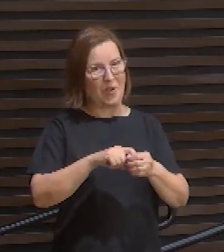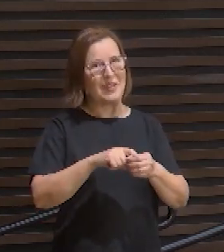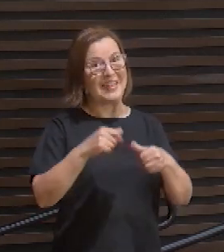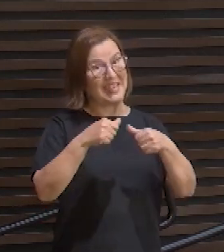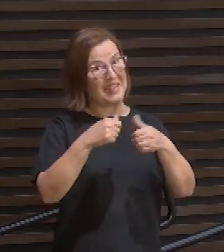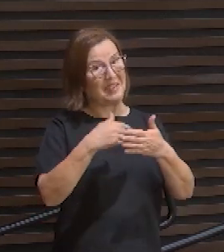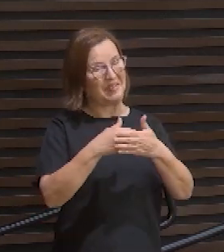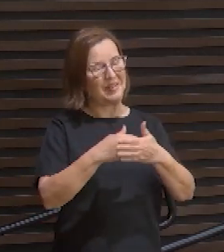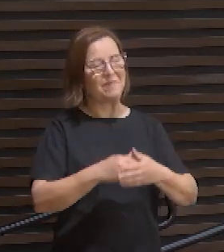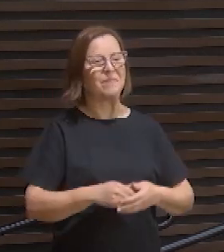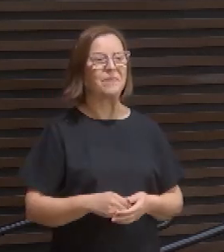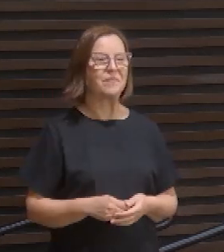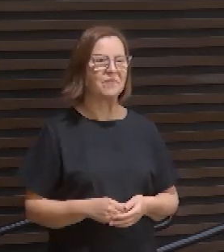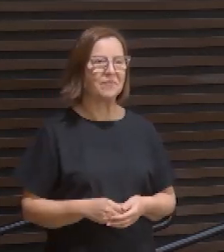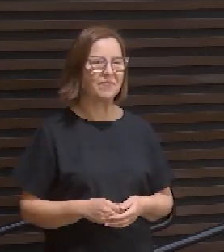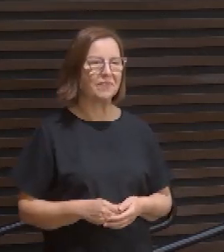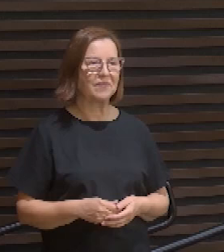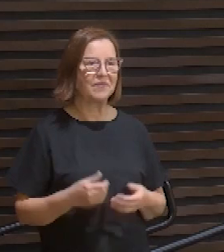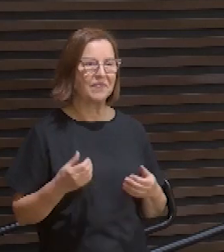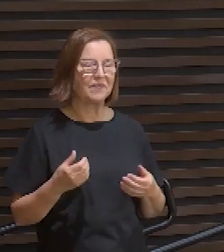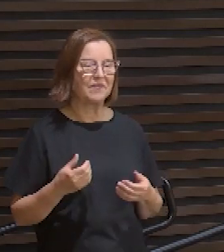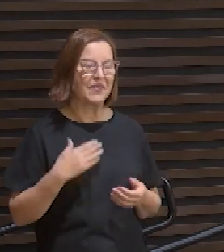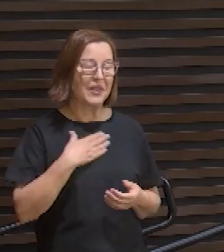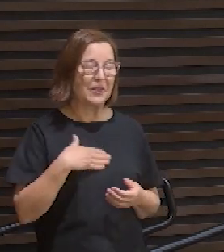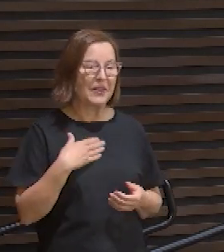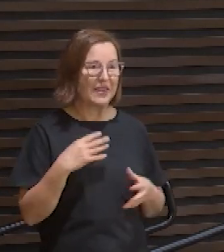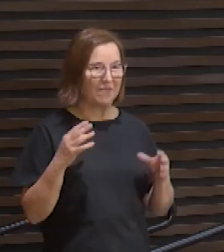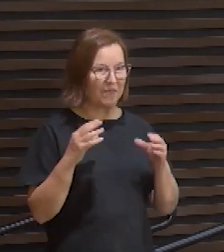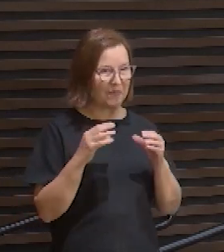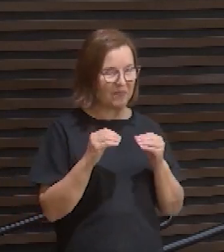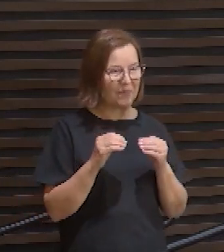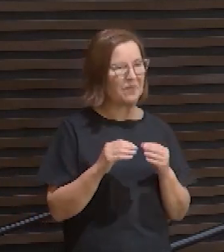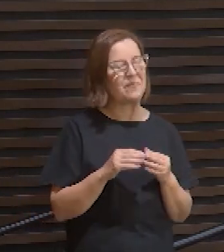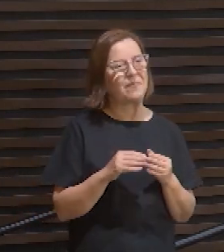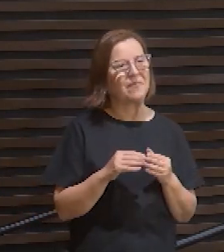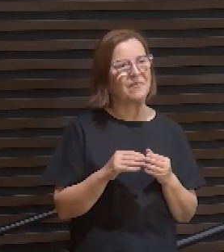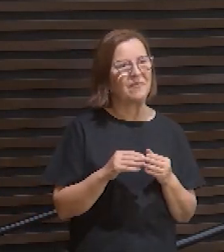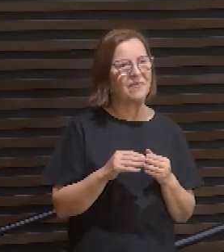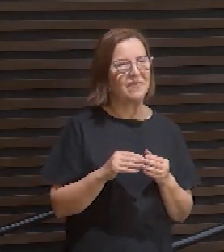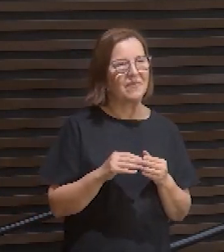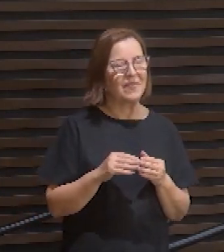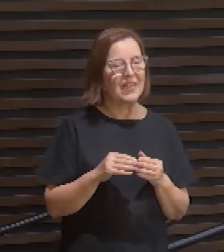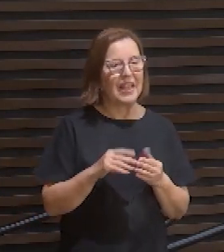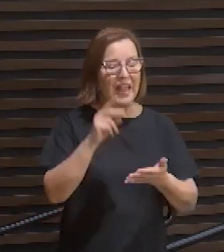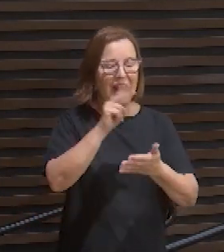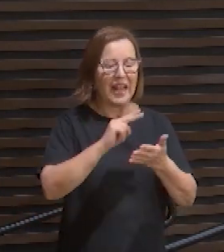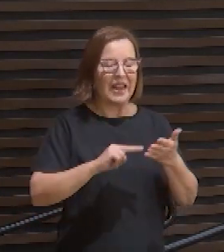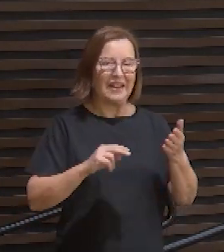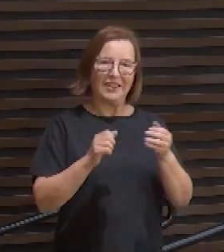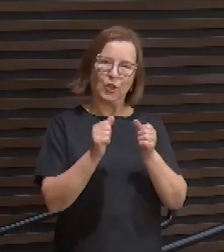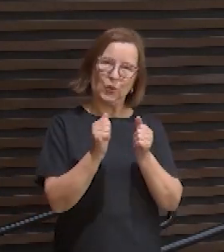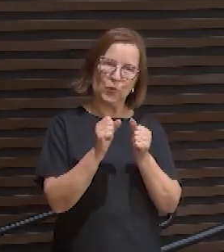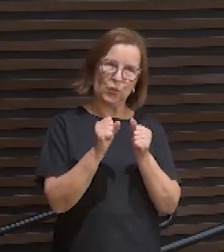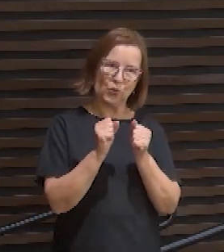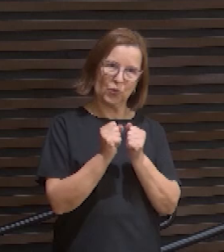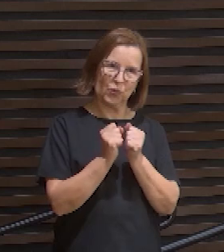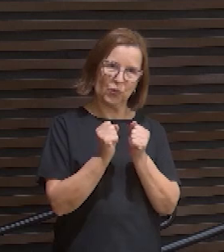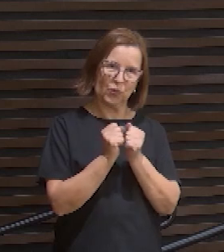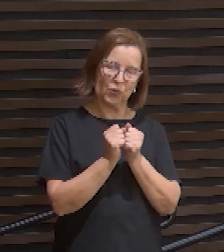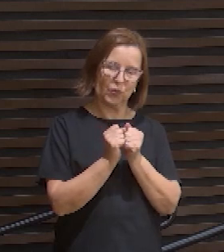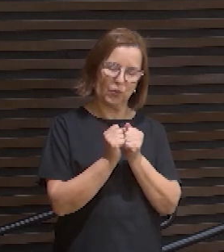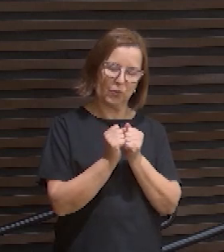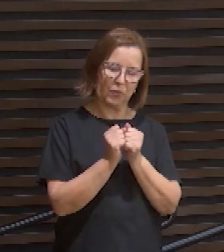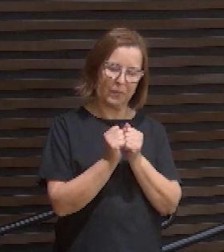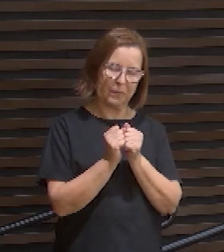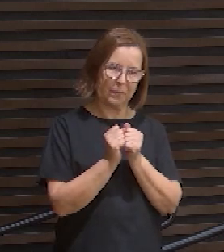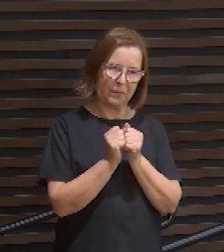E eu gostaria de encerrar, meus irmãos, chamando a igreja para ler junto comigo. Nós paramos no 19, certo? Mas